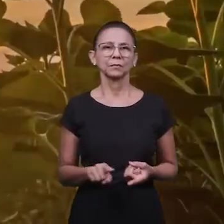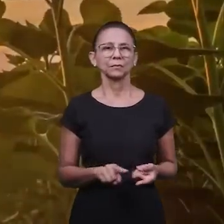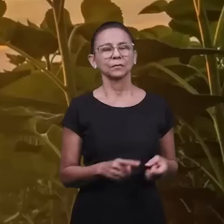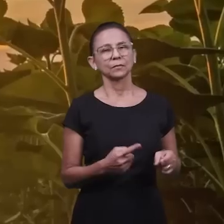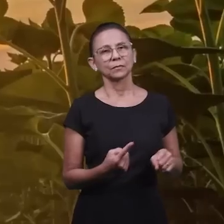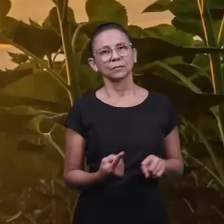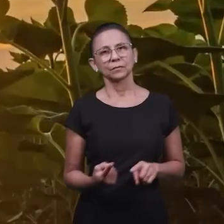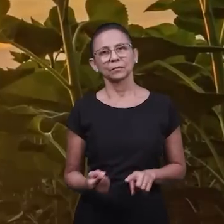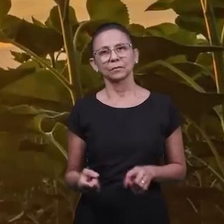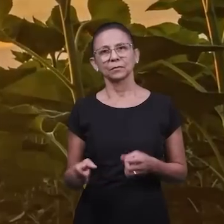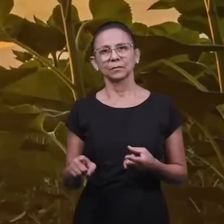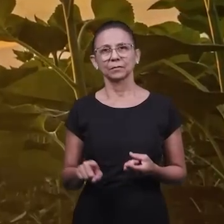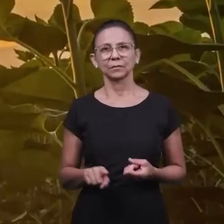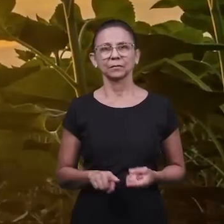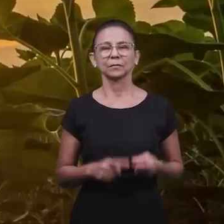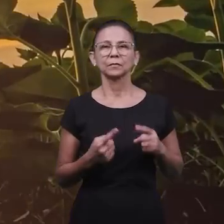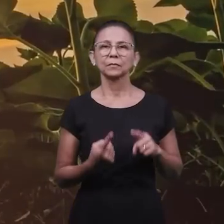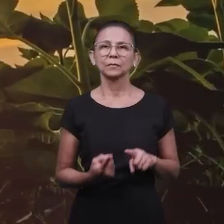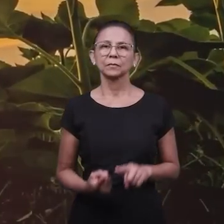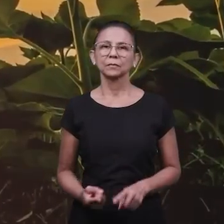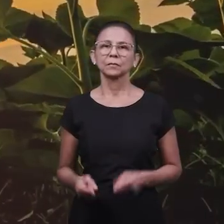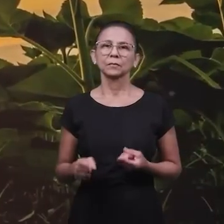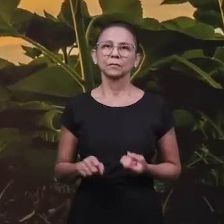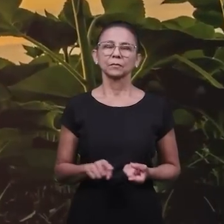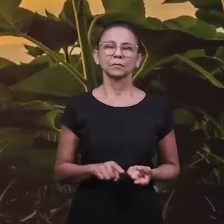Prostrado estou